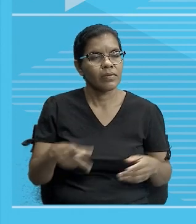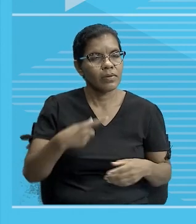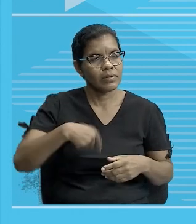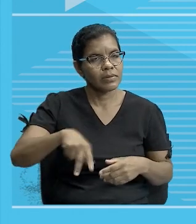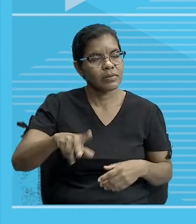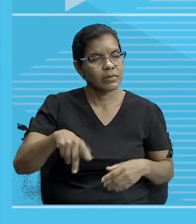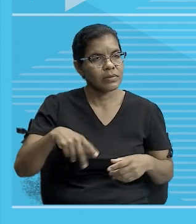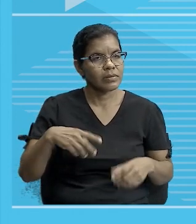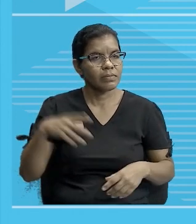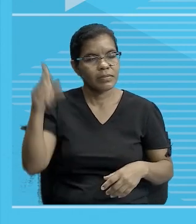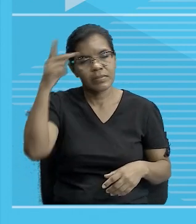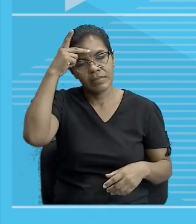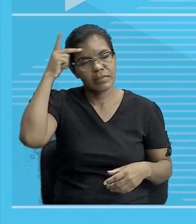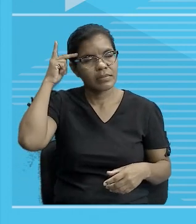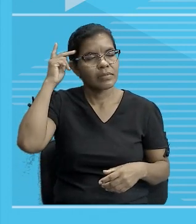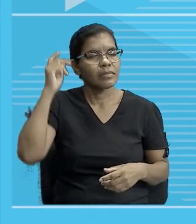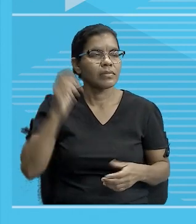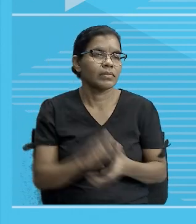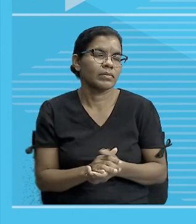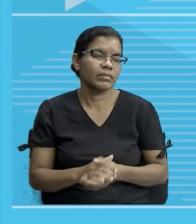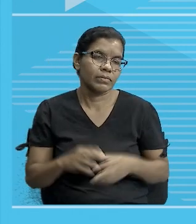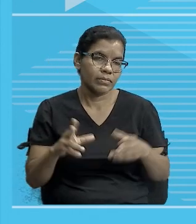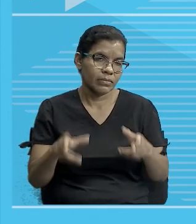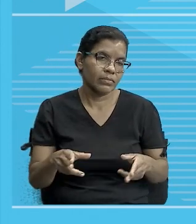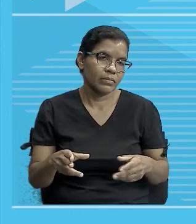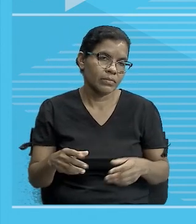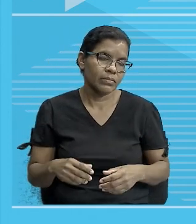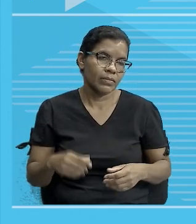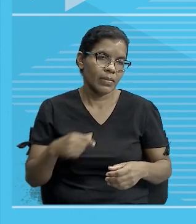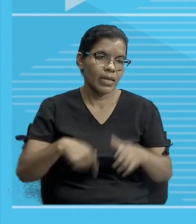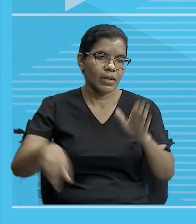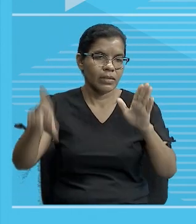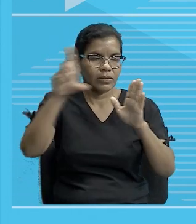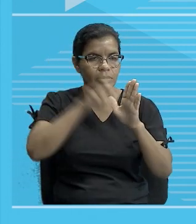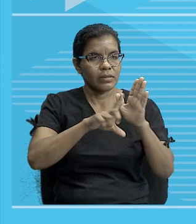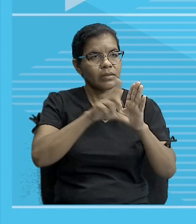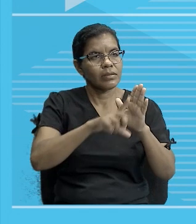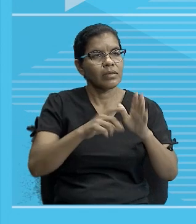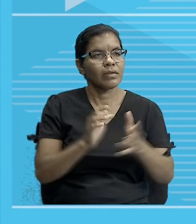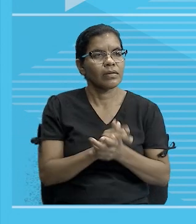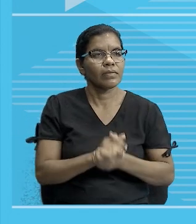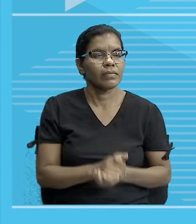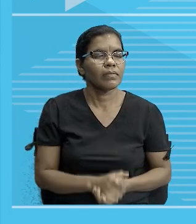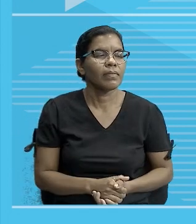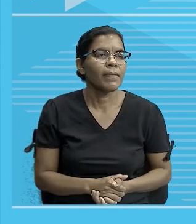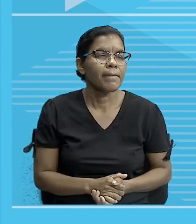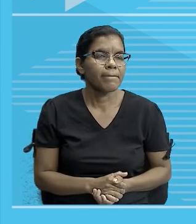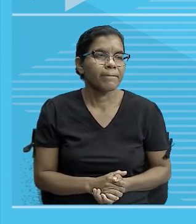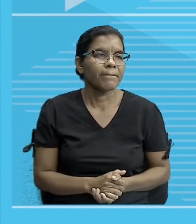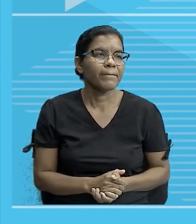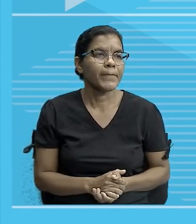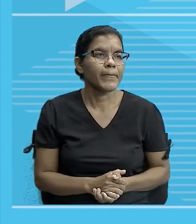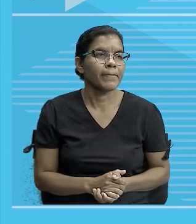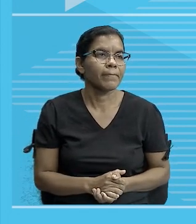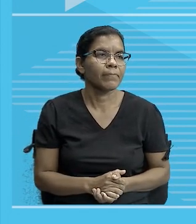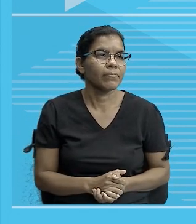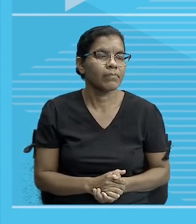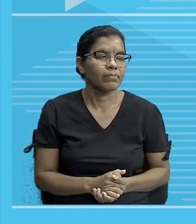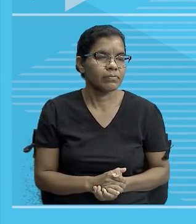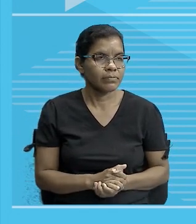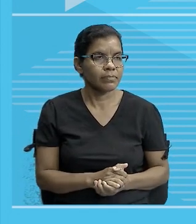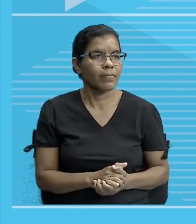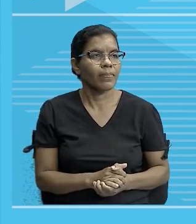nobreza e o clero serão todos iguais perante a lei. Meu Deus do céu! Saiu de